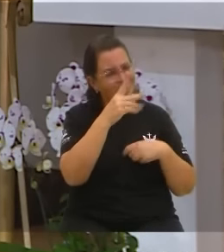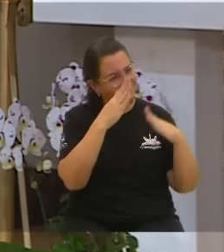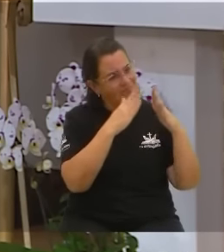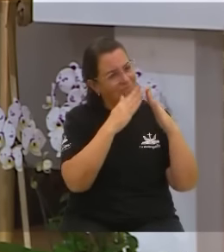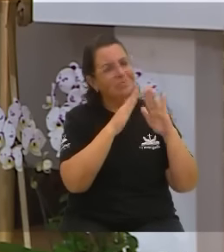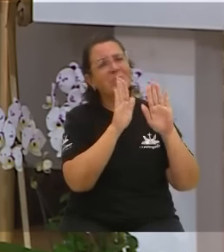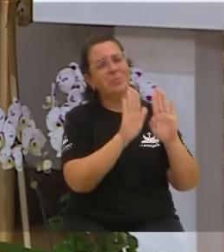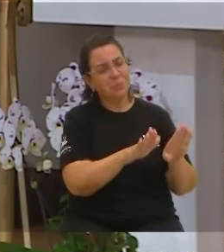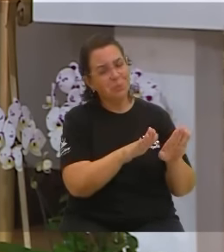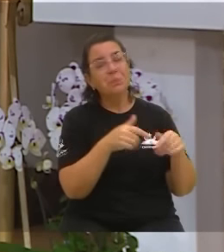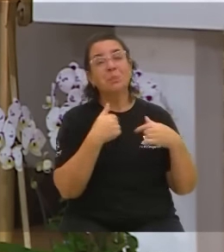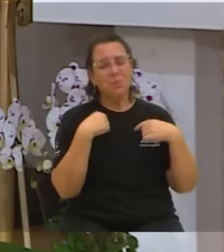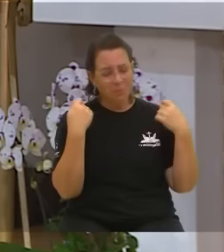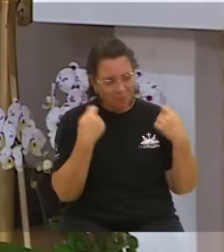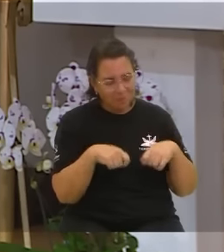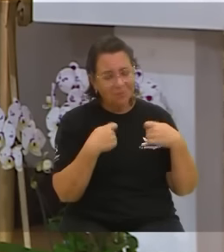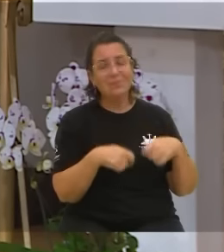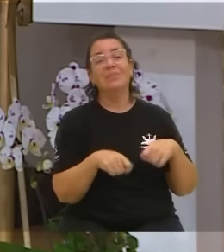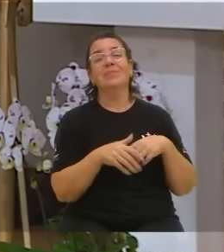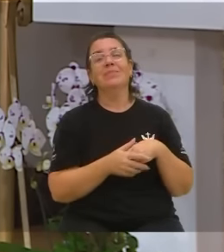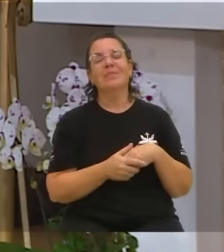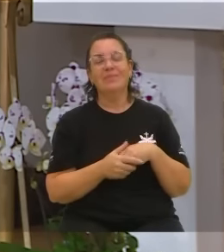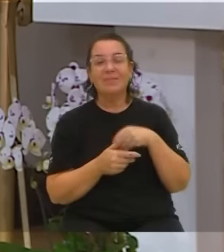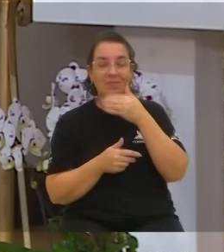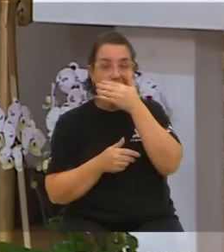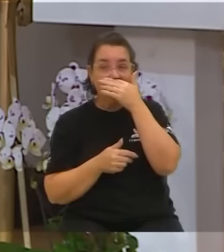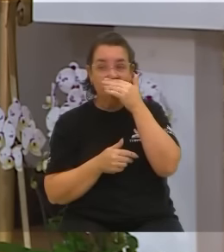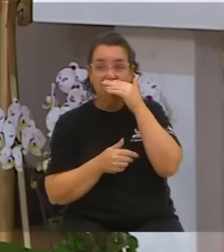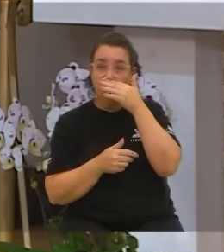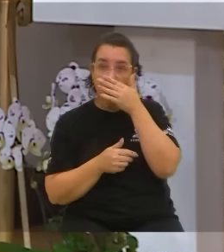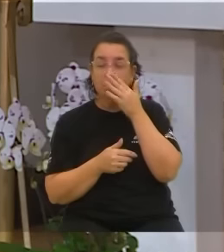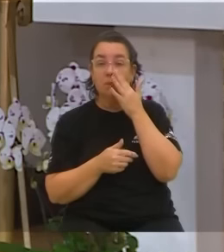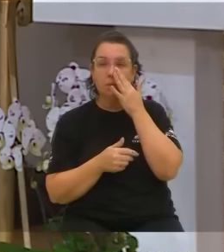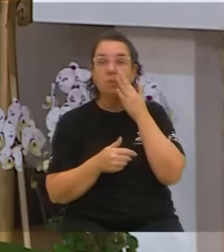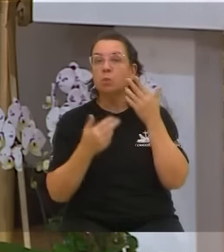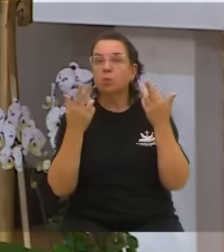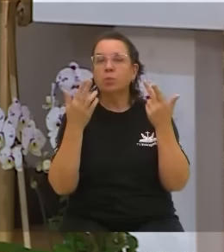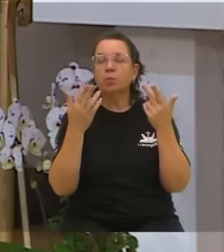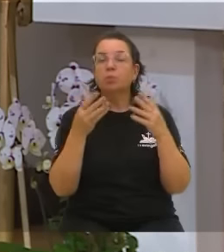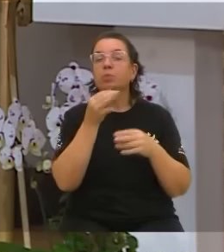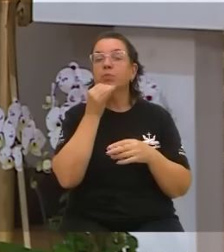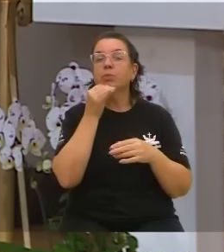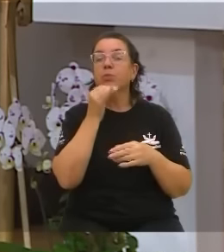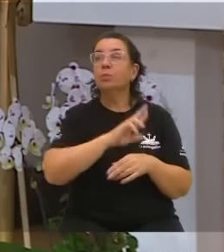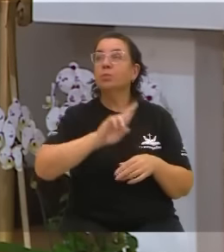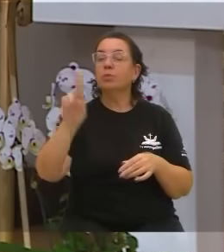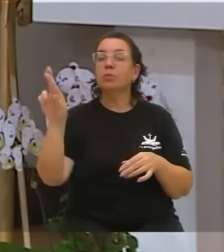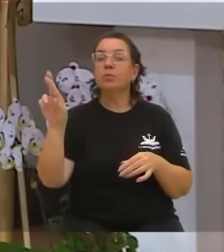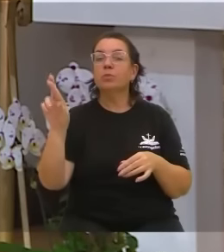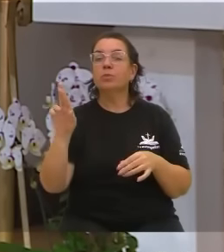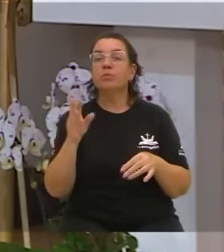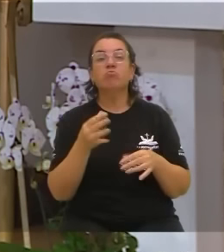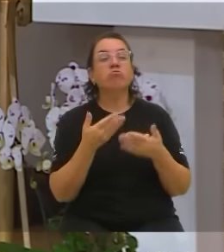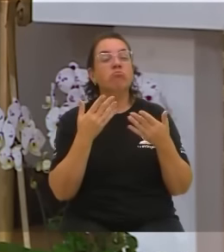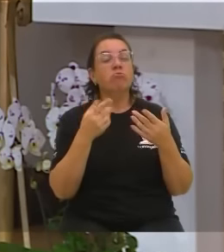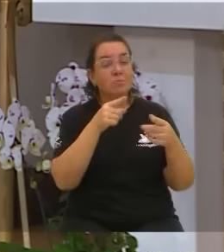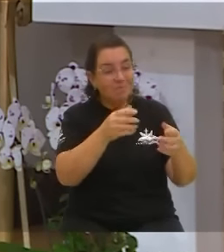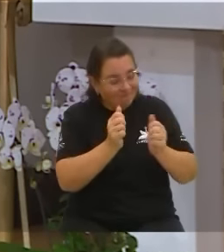casa. Eu preciso ficar na sua casa. É como se o Senhor dissesse, faz parte das